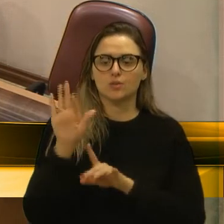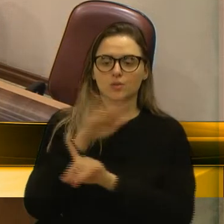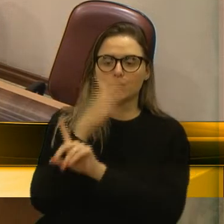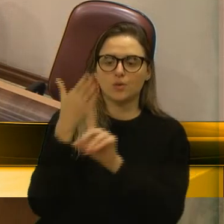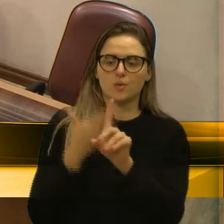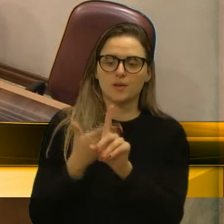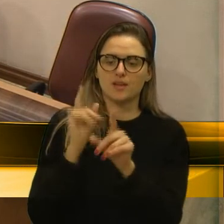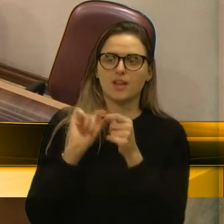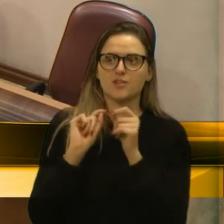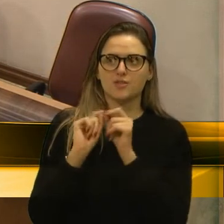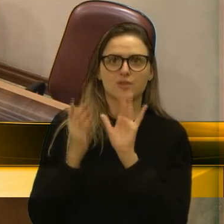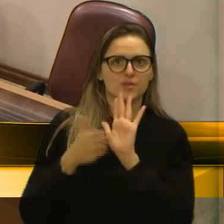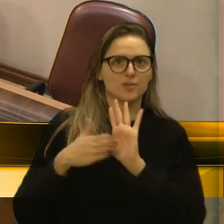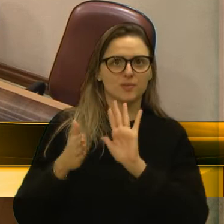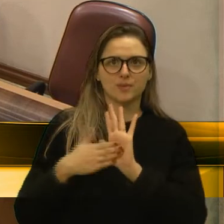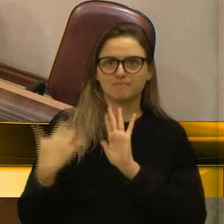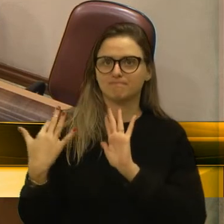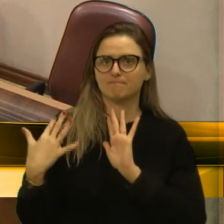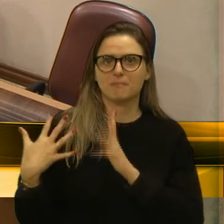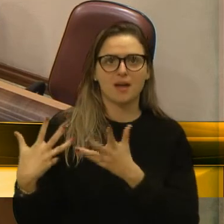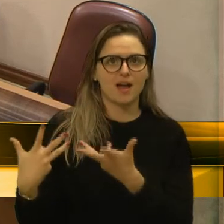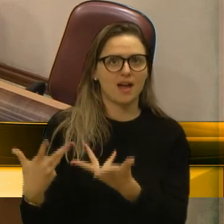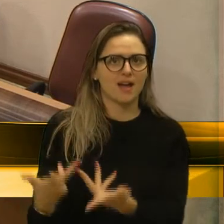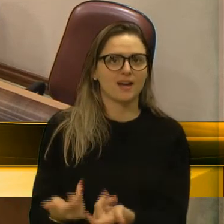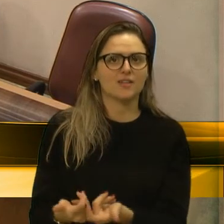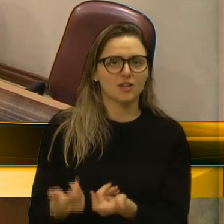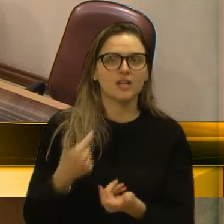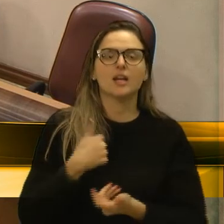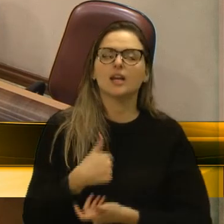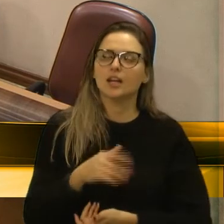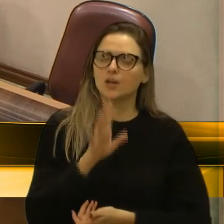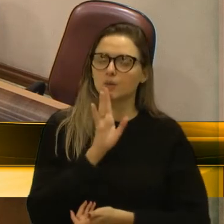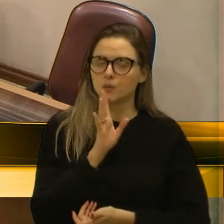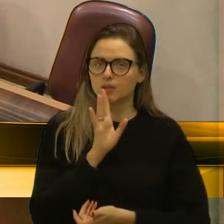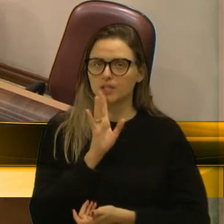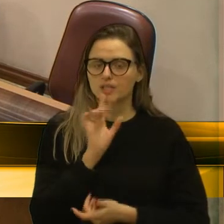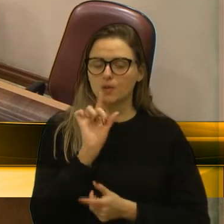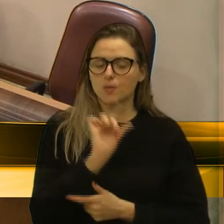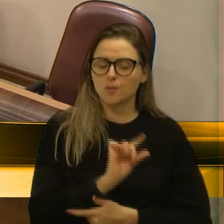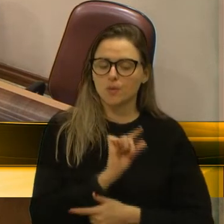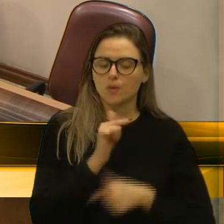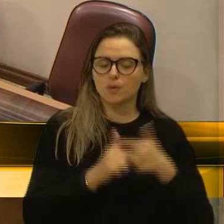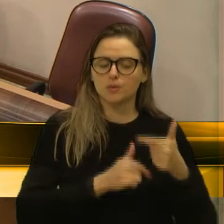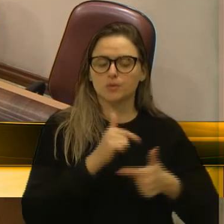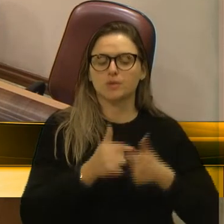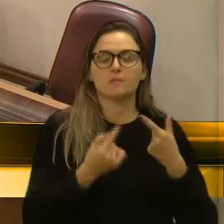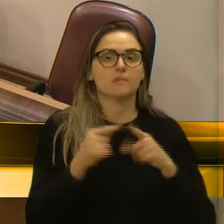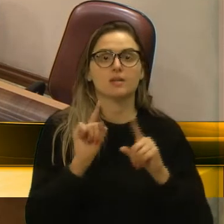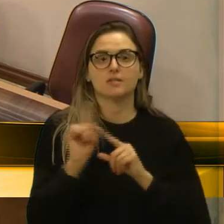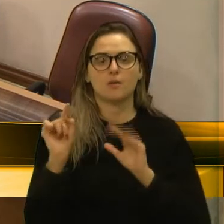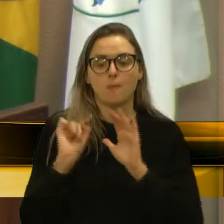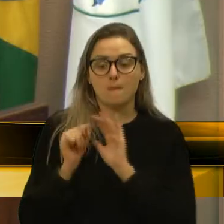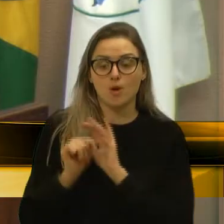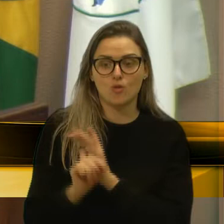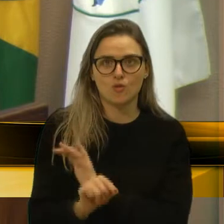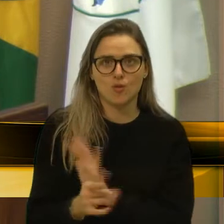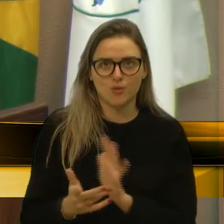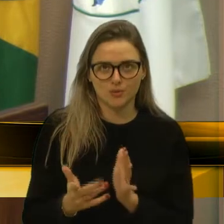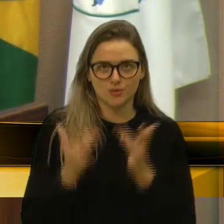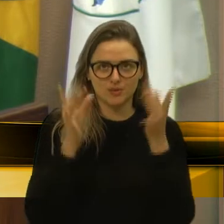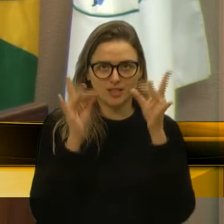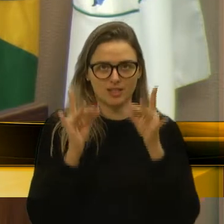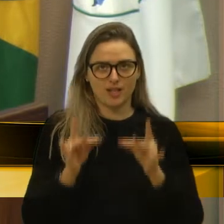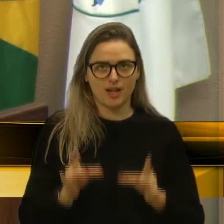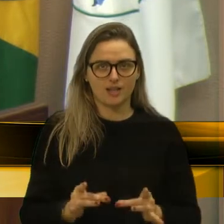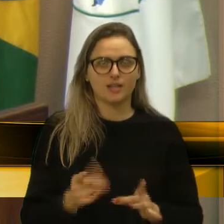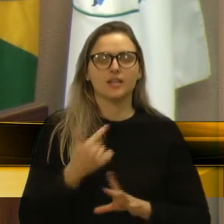trouxe hoje. Eu conhecia uma parte do trabalho, mas não nessa profundidade. E vejo que Caxias